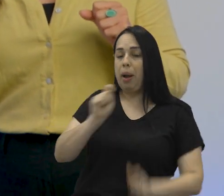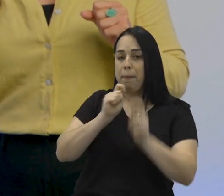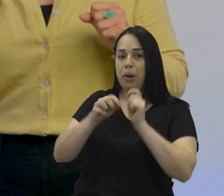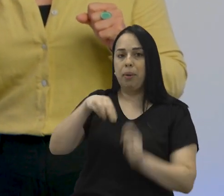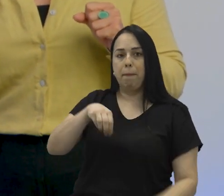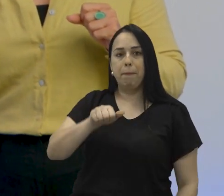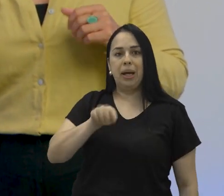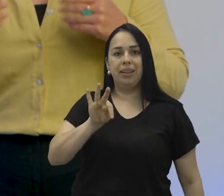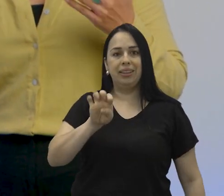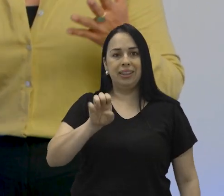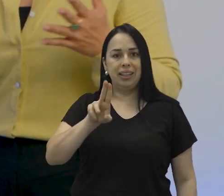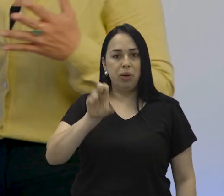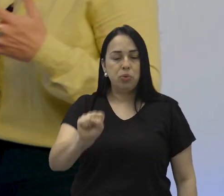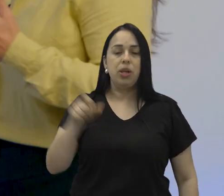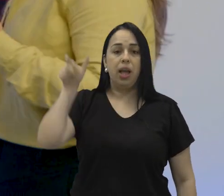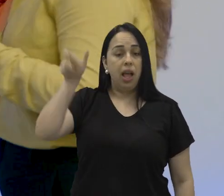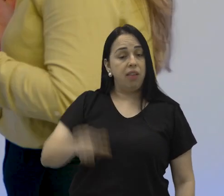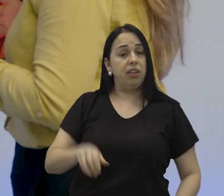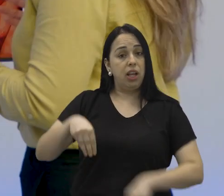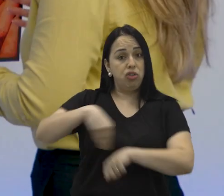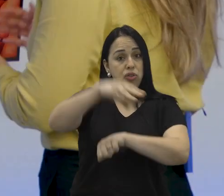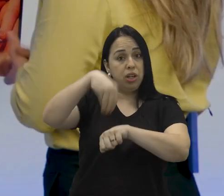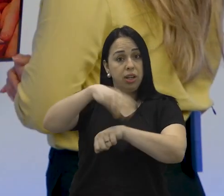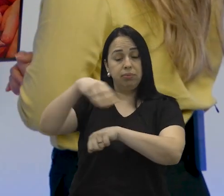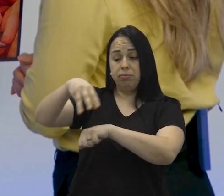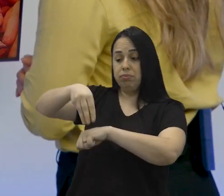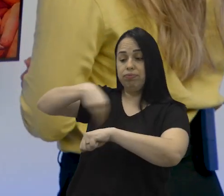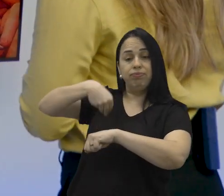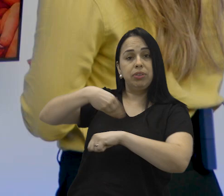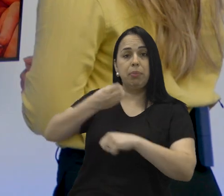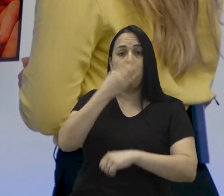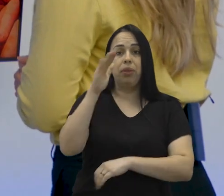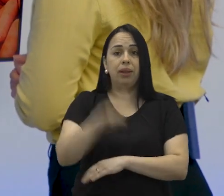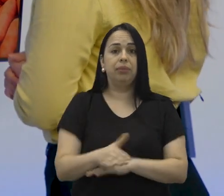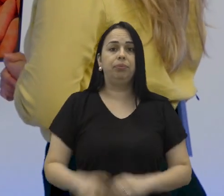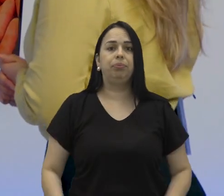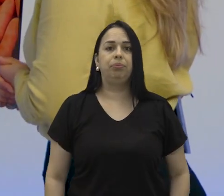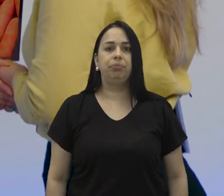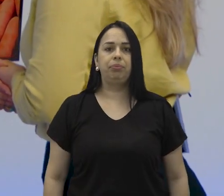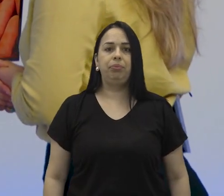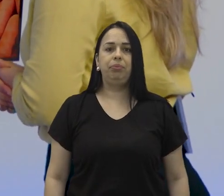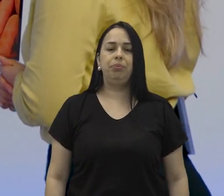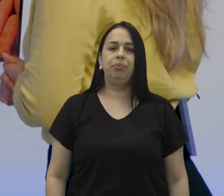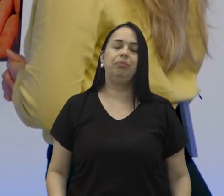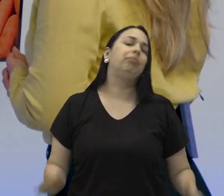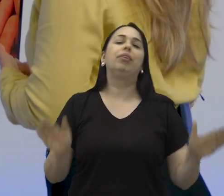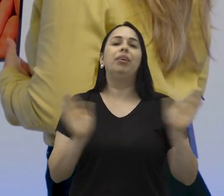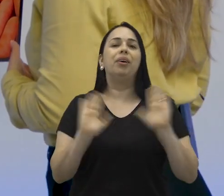um especialista que traz dicas para a gente. Não é isso, Matheus? Boa tarde para você.